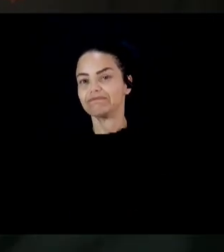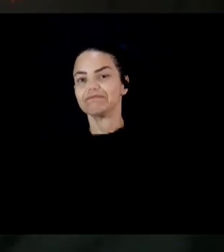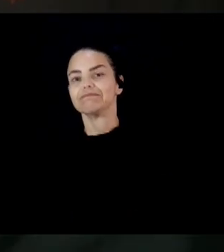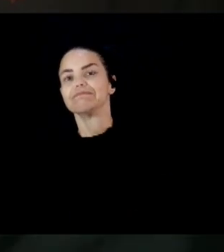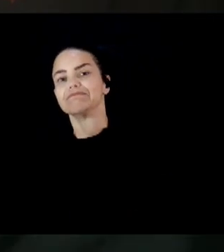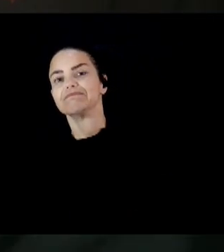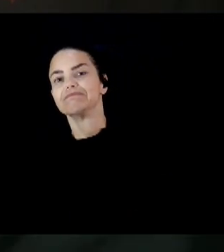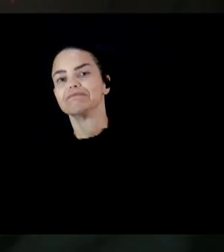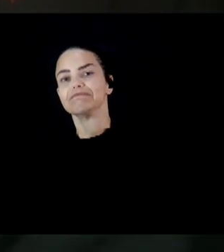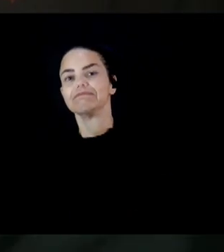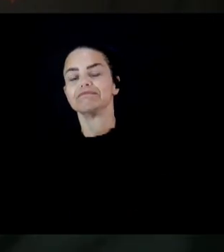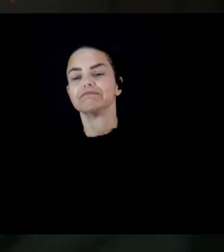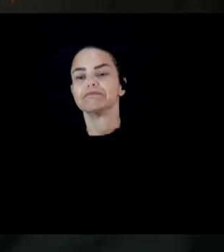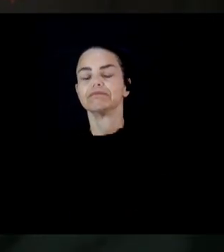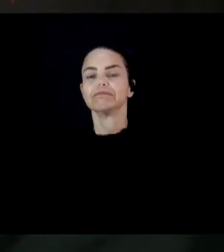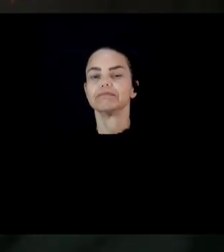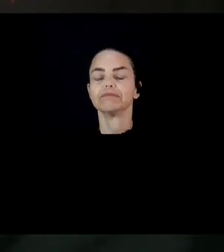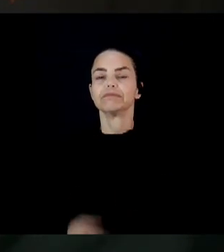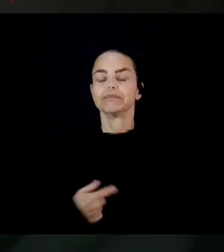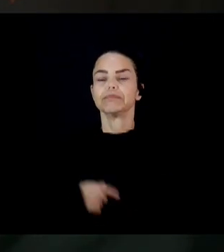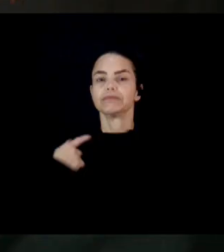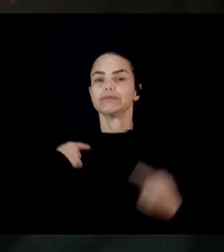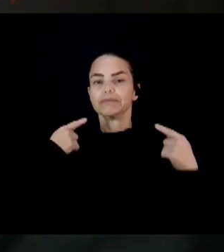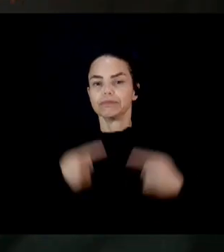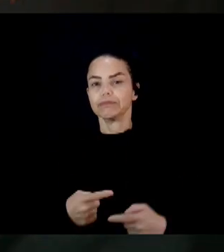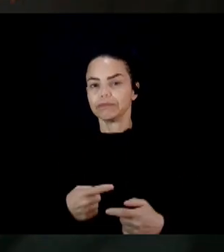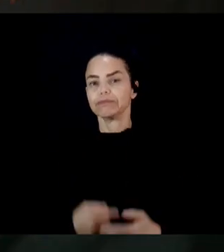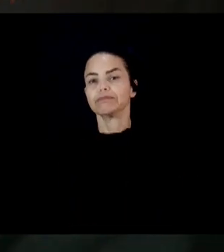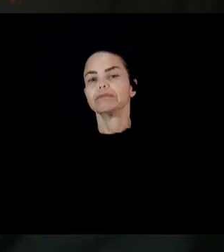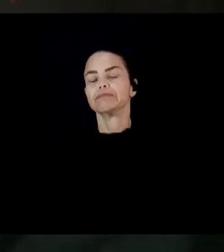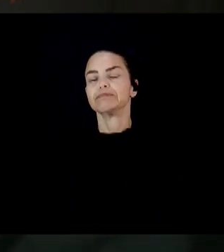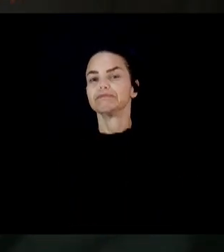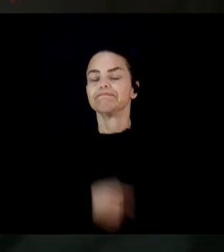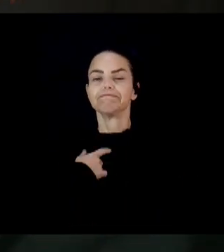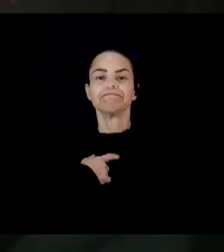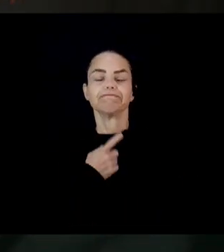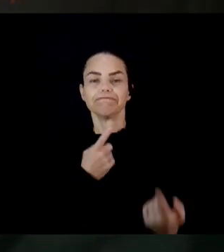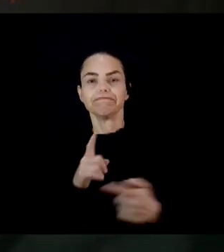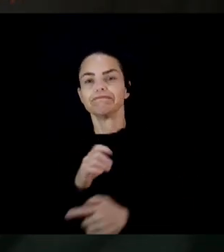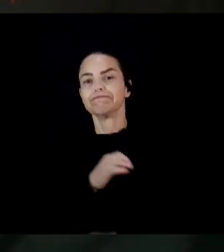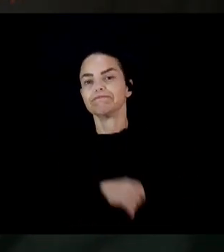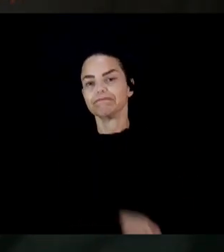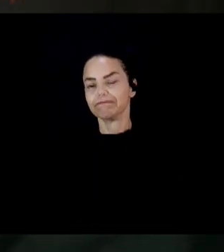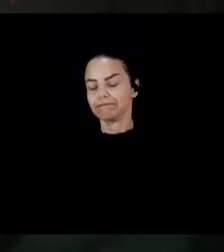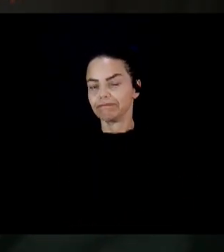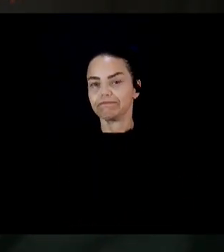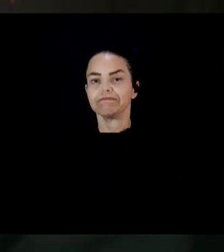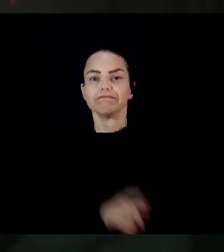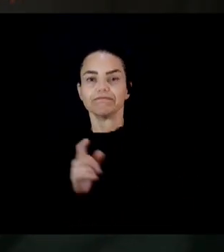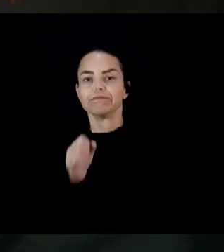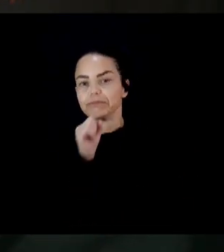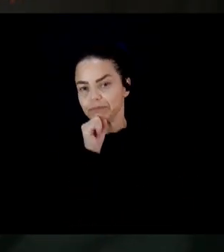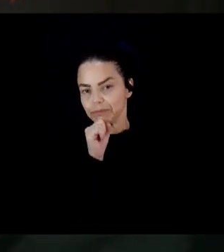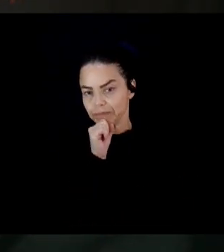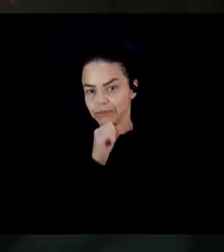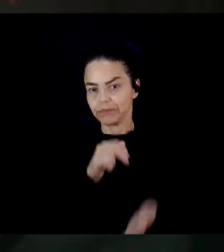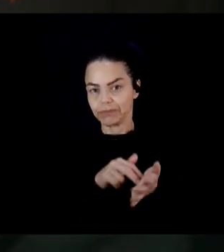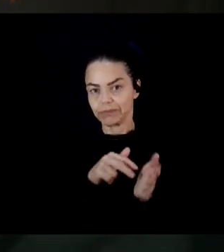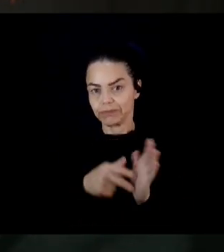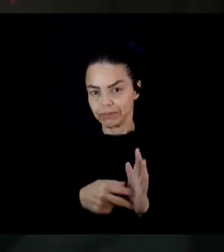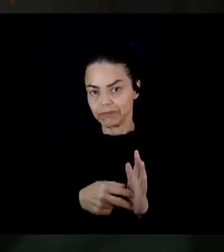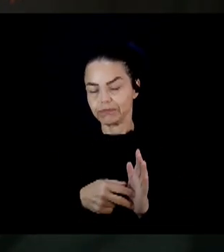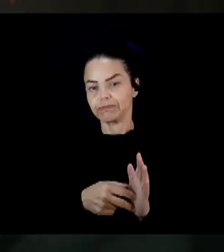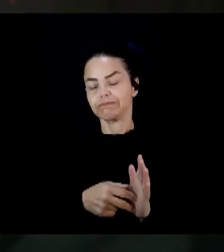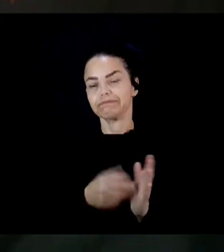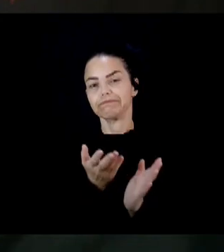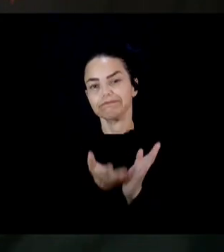dos maiores desafios da atualidade é combater essa ideia que a gente está falando aqui, que envelhecer significa perder